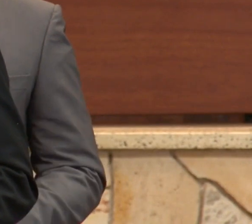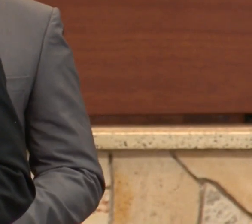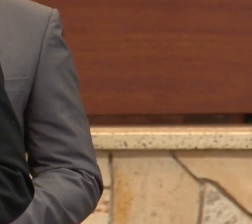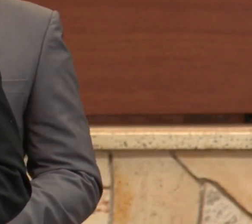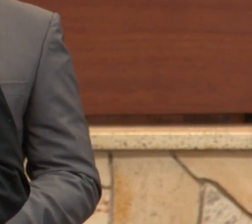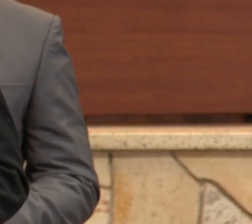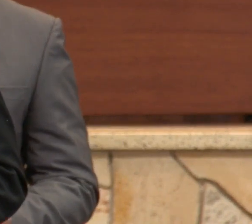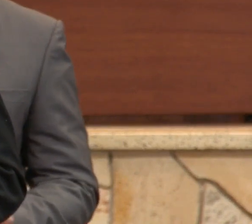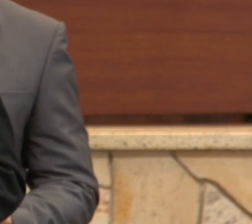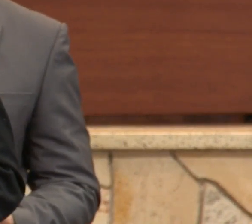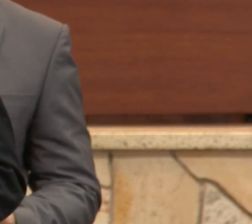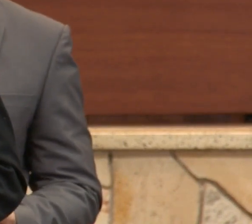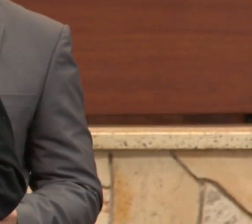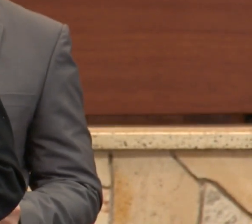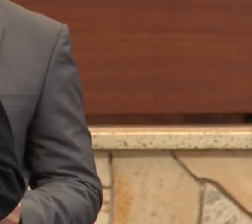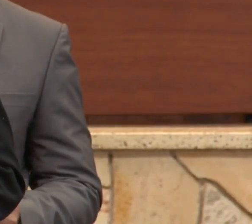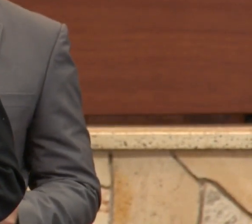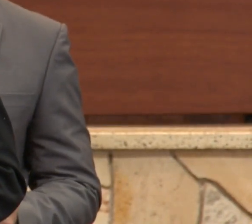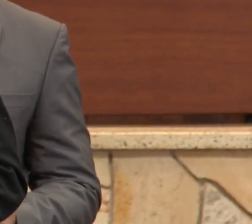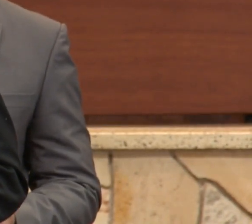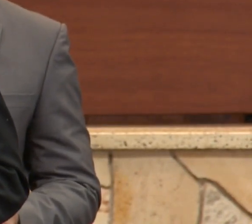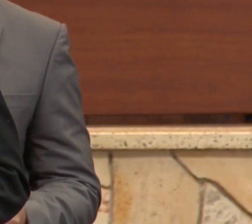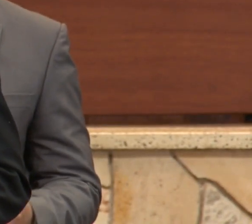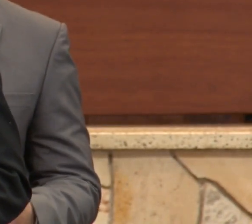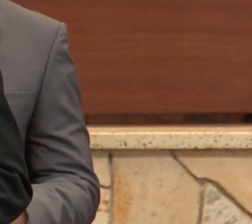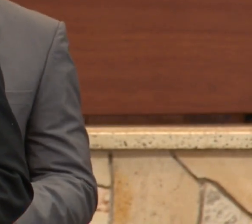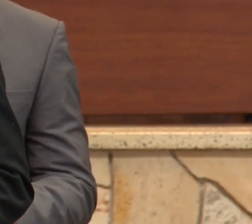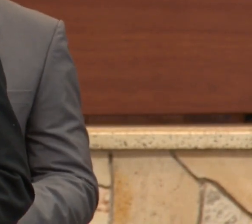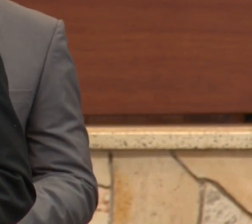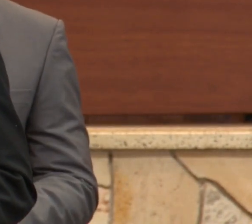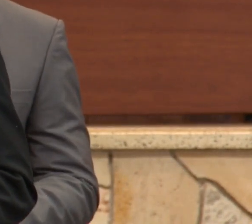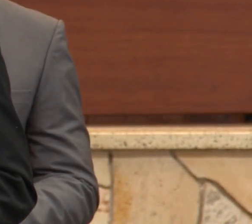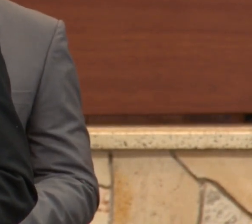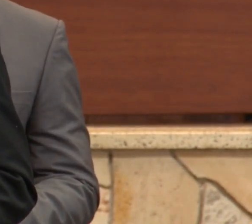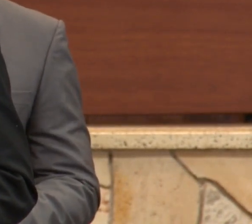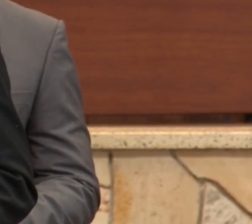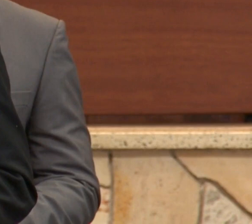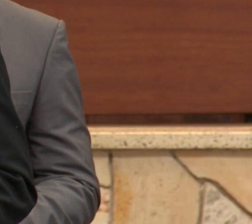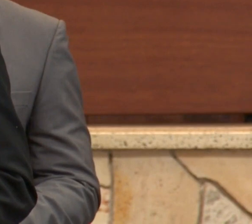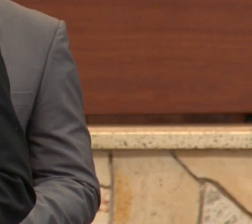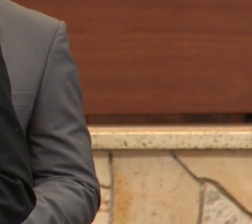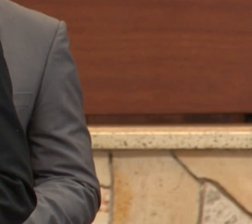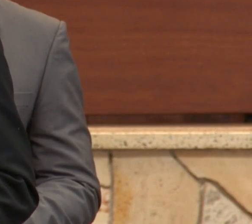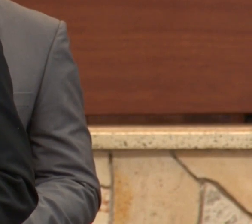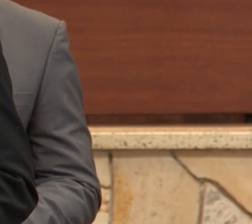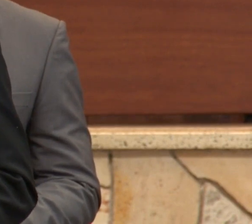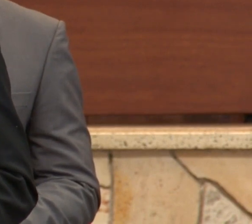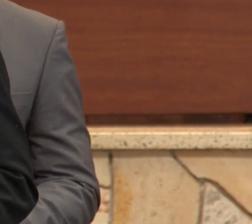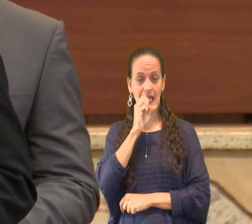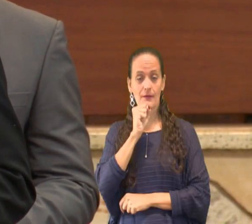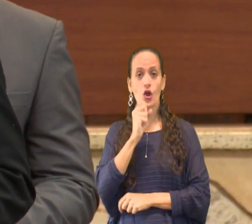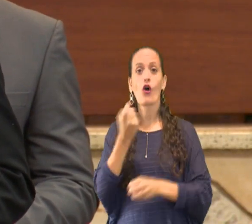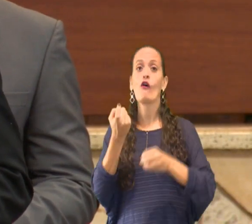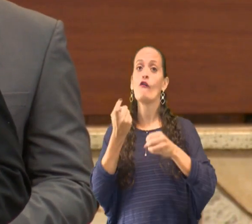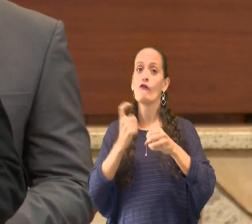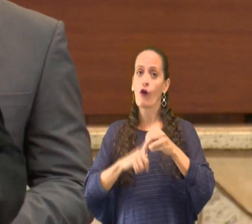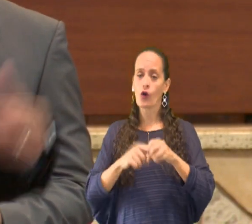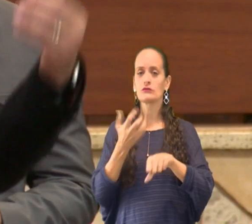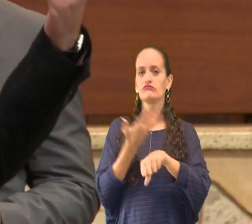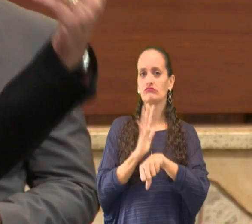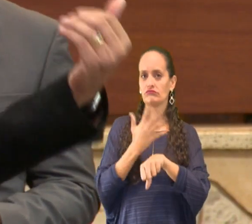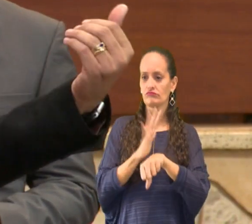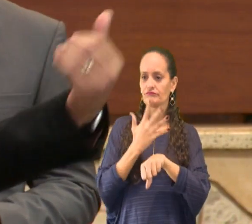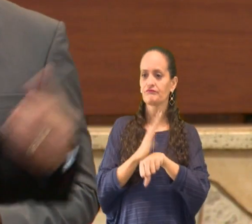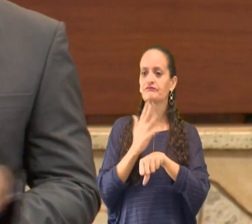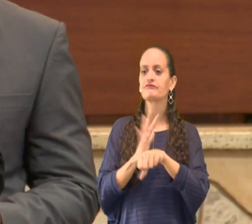coristas então que dia 5 de março, um sábado, nós estaremos começando oficialmente os nossos ensaios. Por